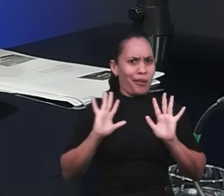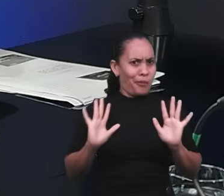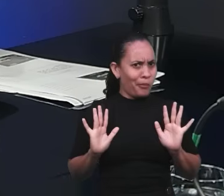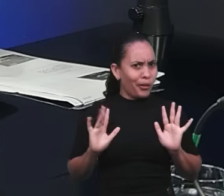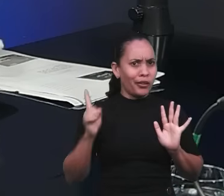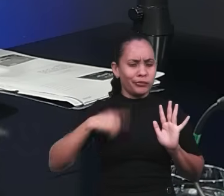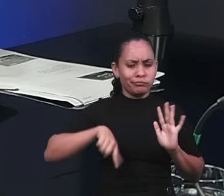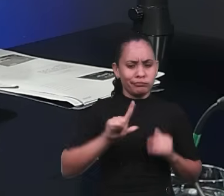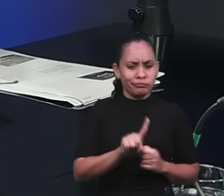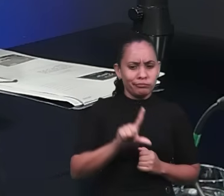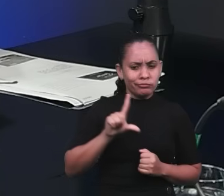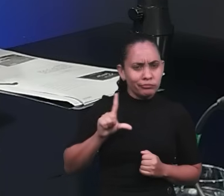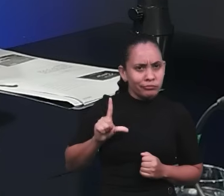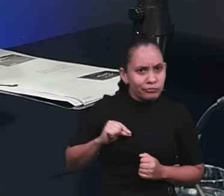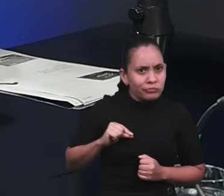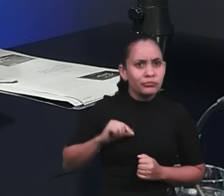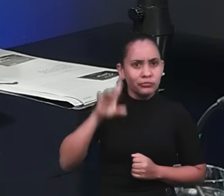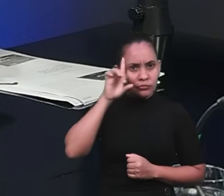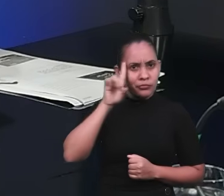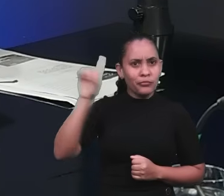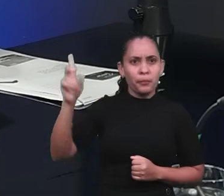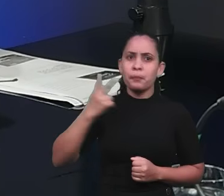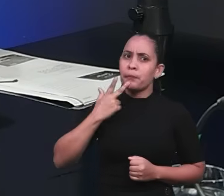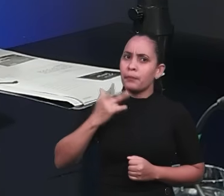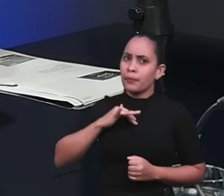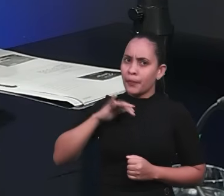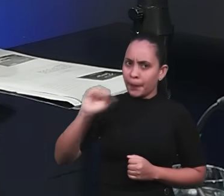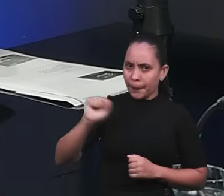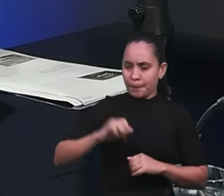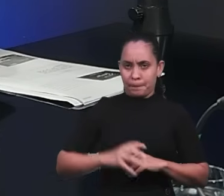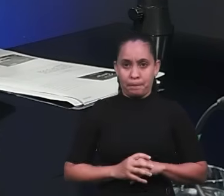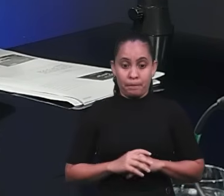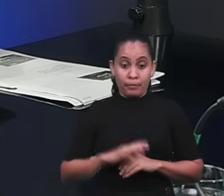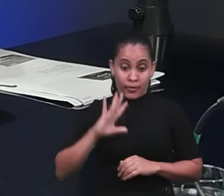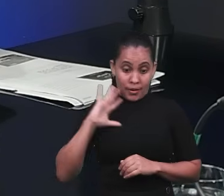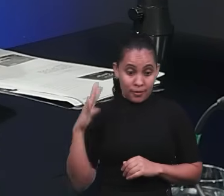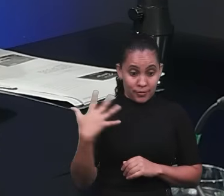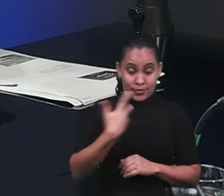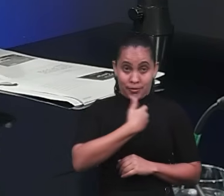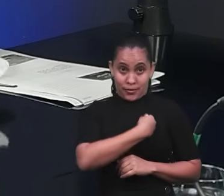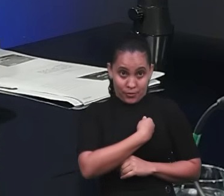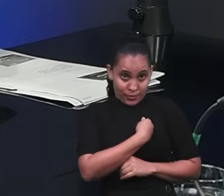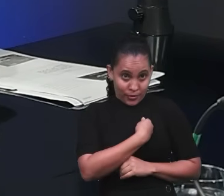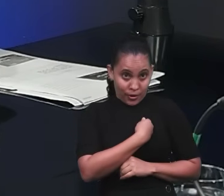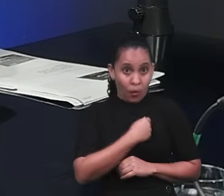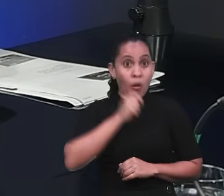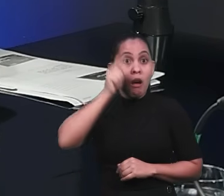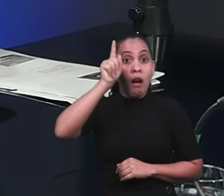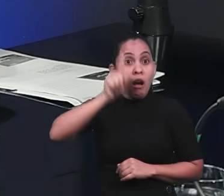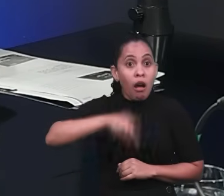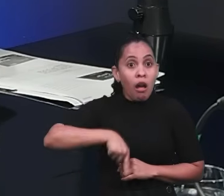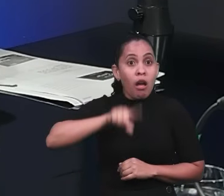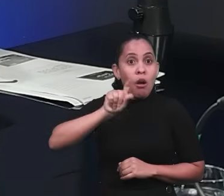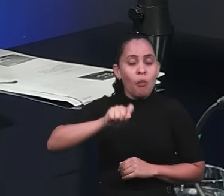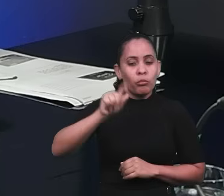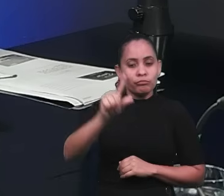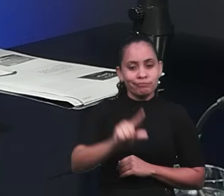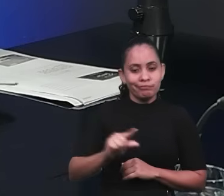eleitos segundo a presciência de Deus Pai. Então, a salvação é uma